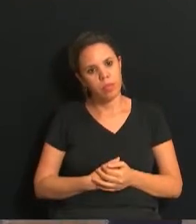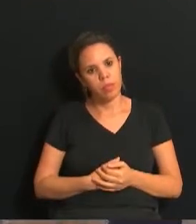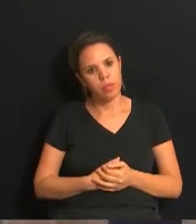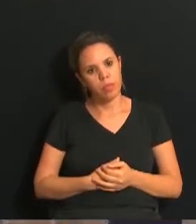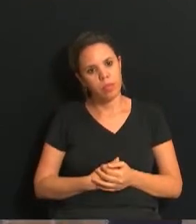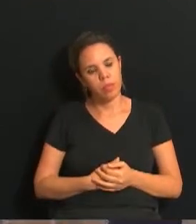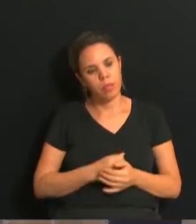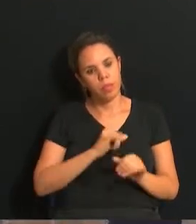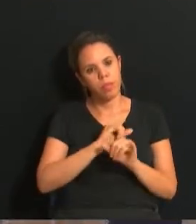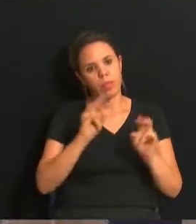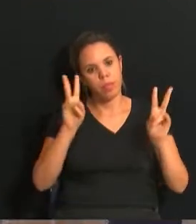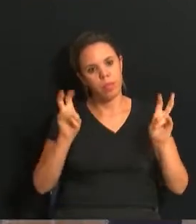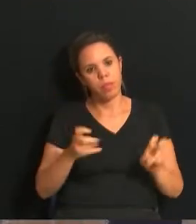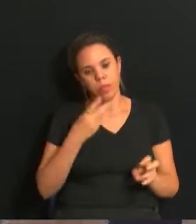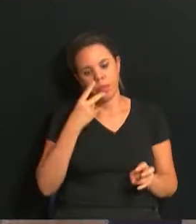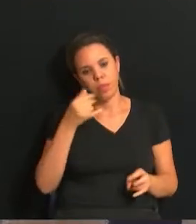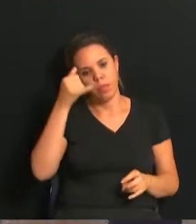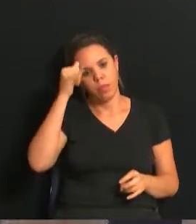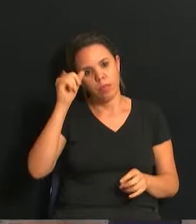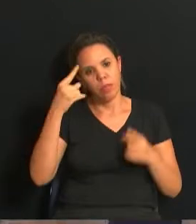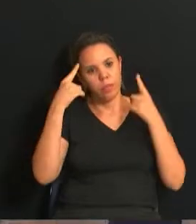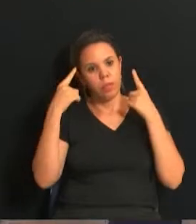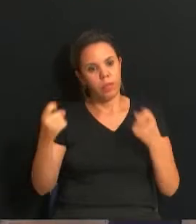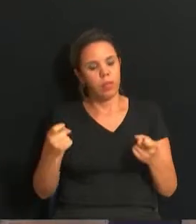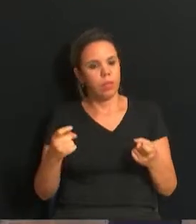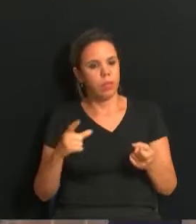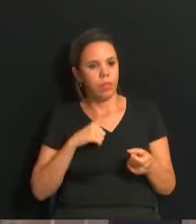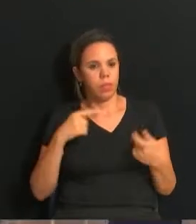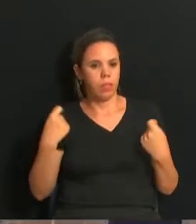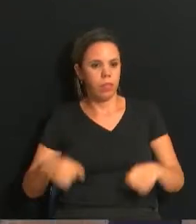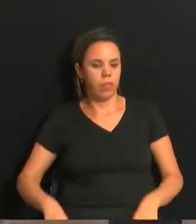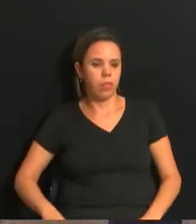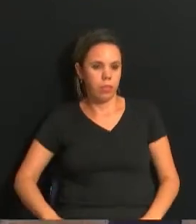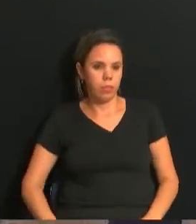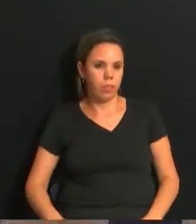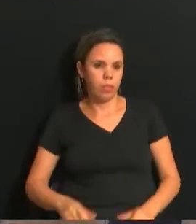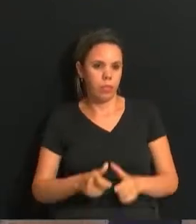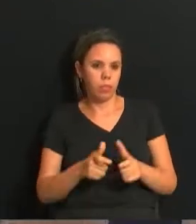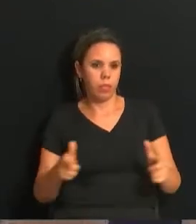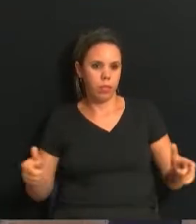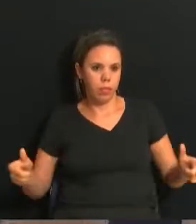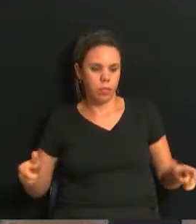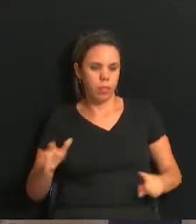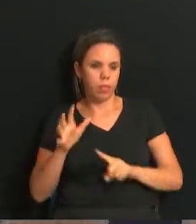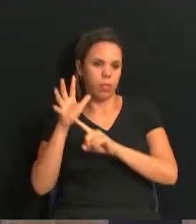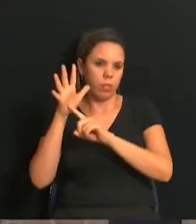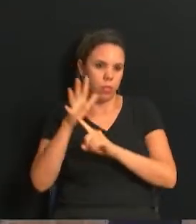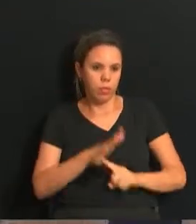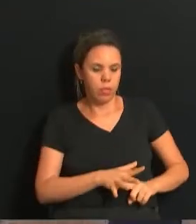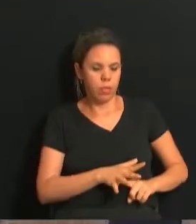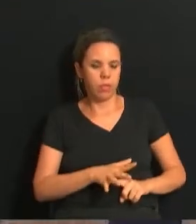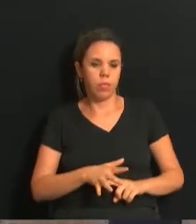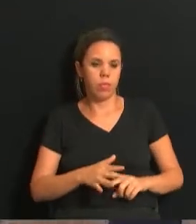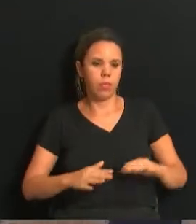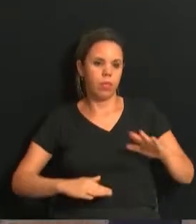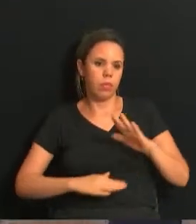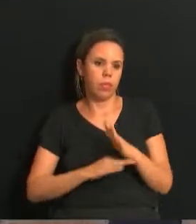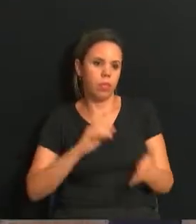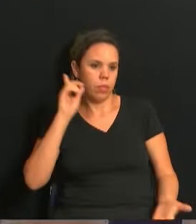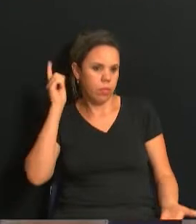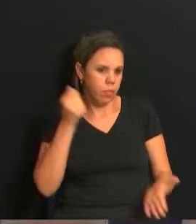falam sobre a questão do combate à violência, então a gente precisa aqui intensificar uma pressão para que essa casa